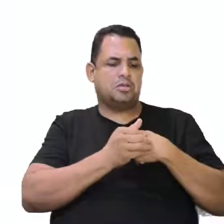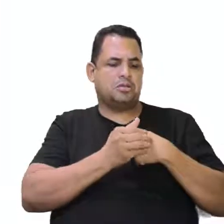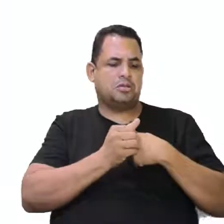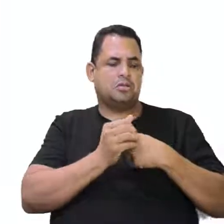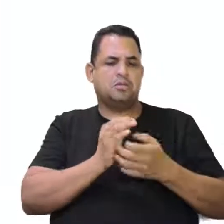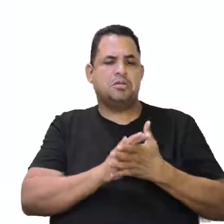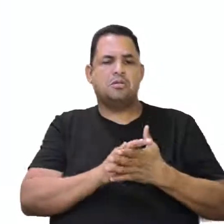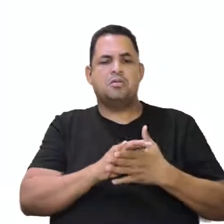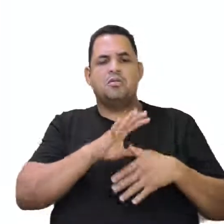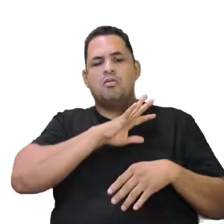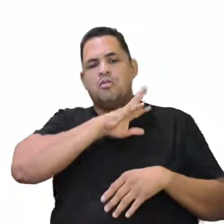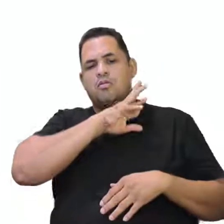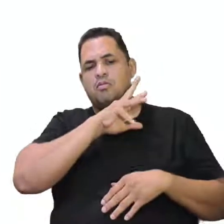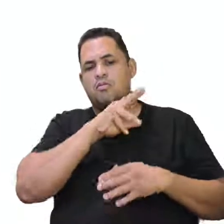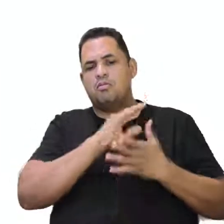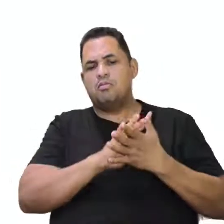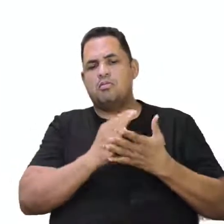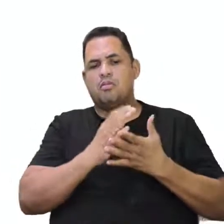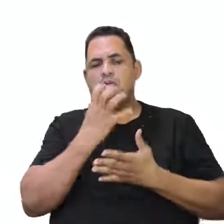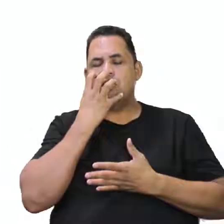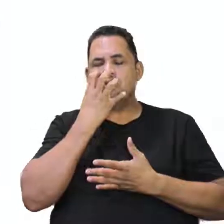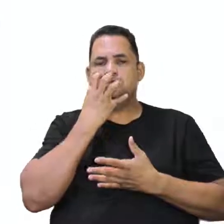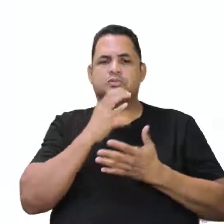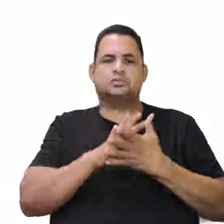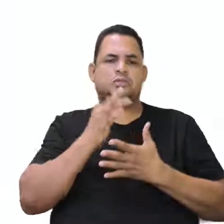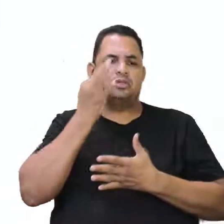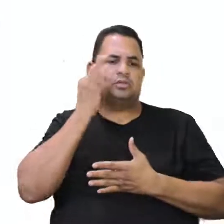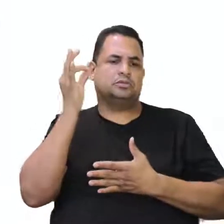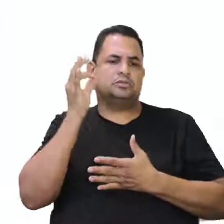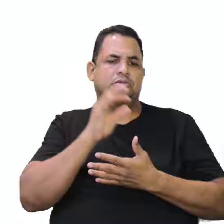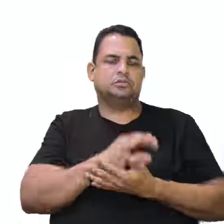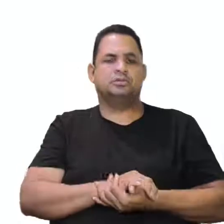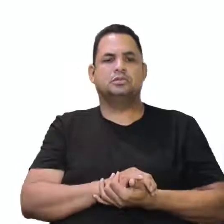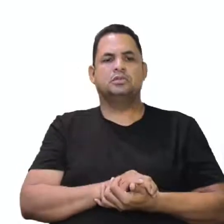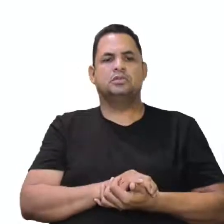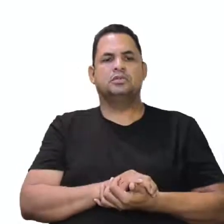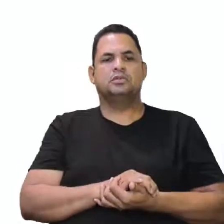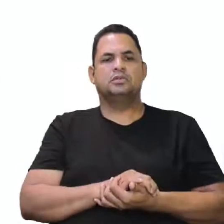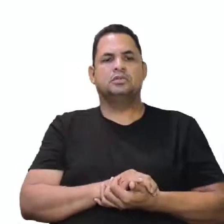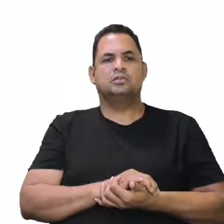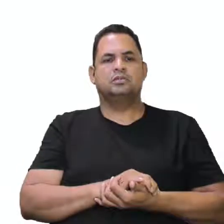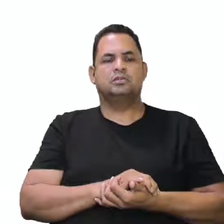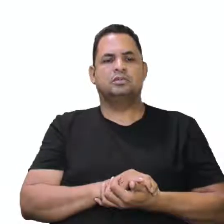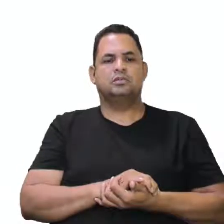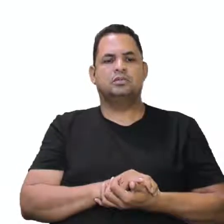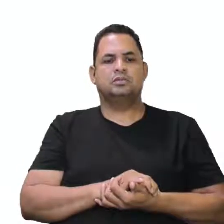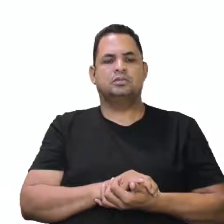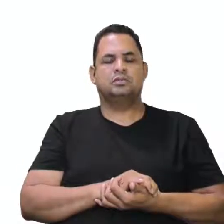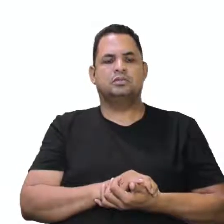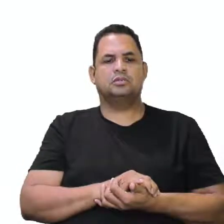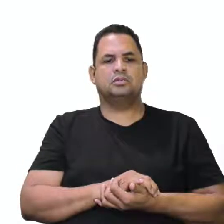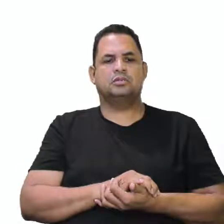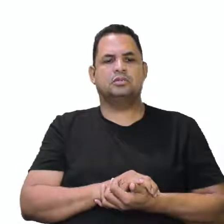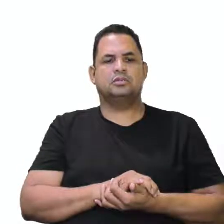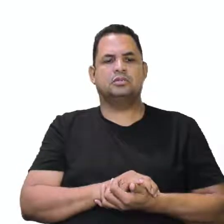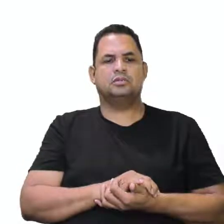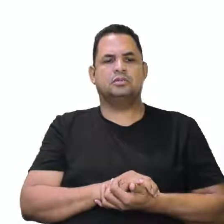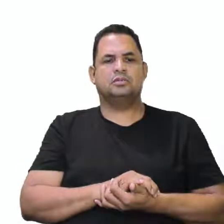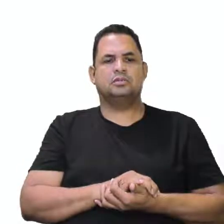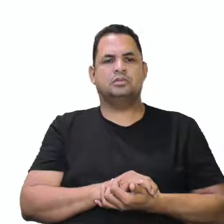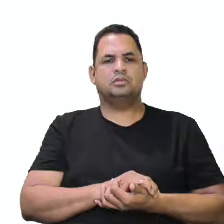pet, um cachorrinho, um gatinho e assim por diante. Então, anybody no sentido de qualquer pessoa, uma frase